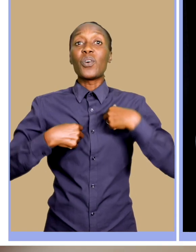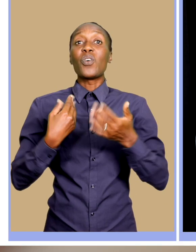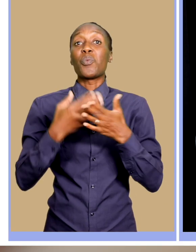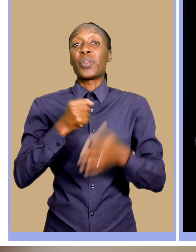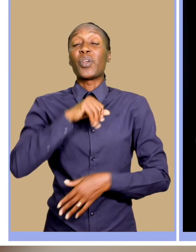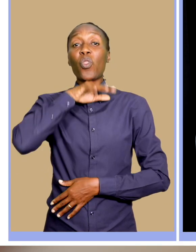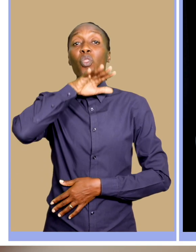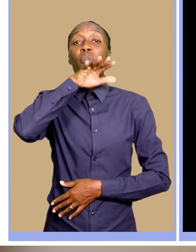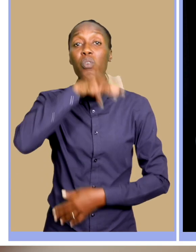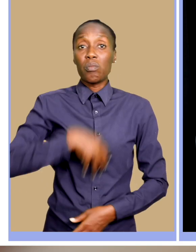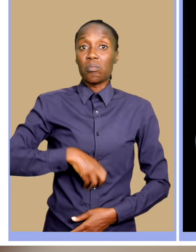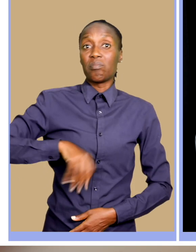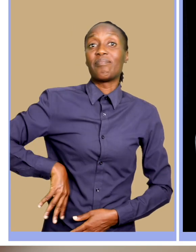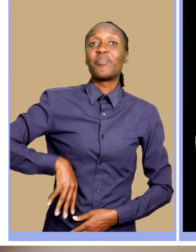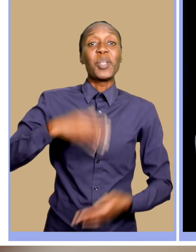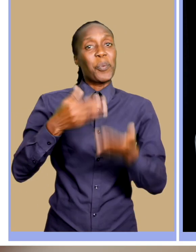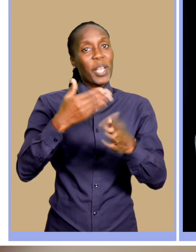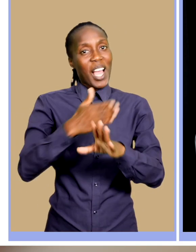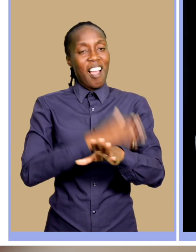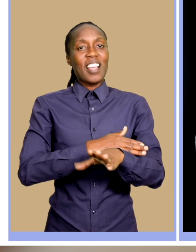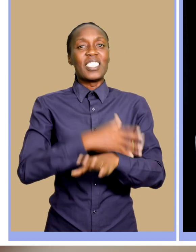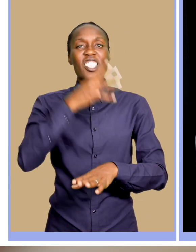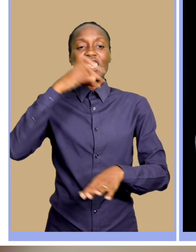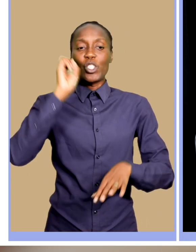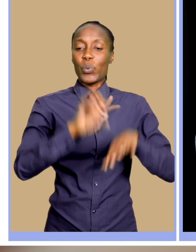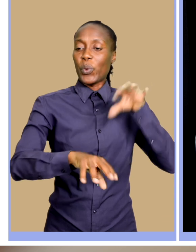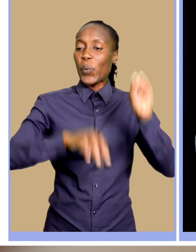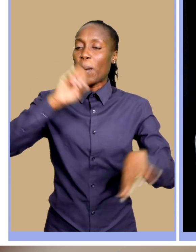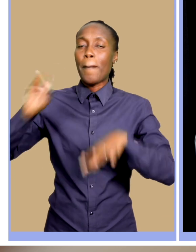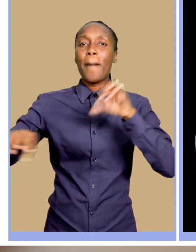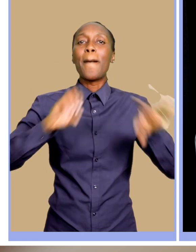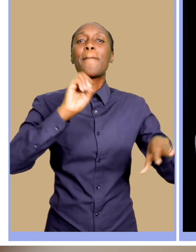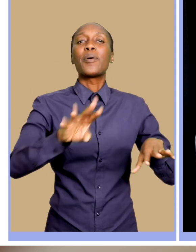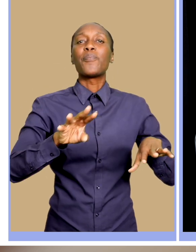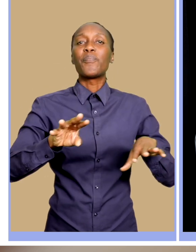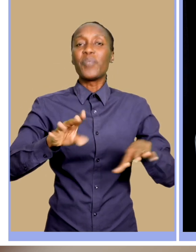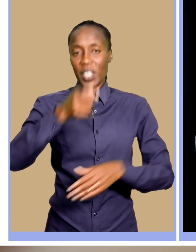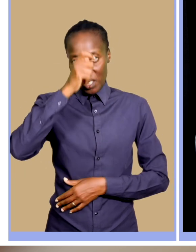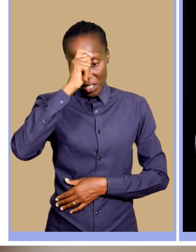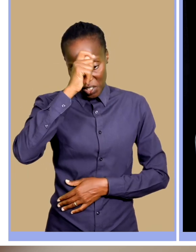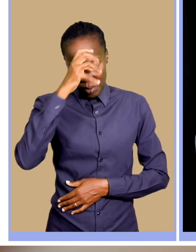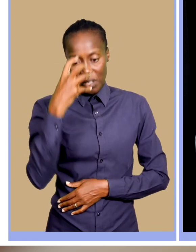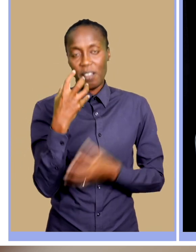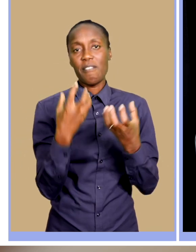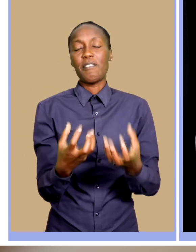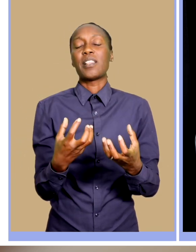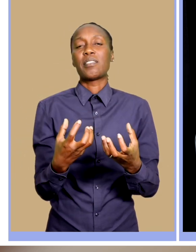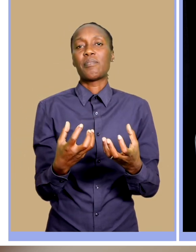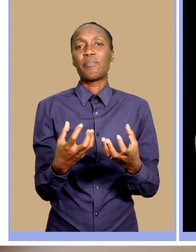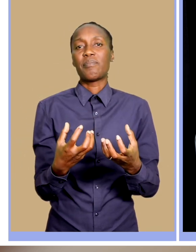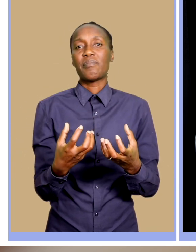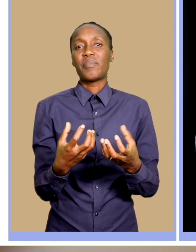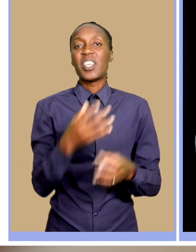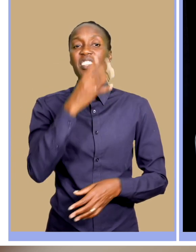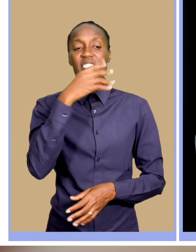cólera, diarreias, mas são essas pessoas que provocaram esse cenário. Pois é, por isso São é que valas que são